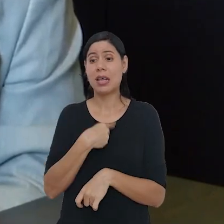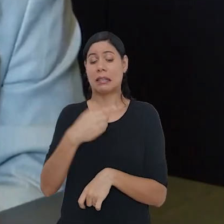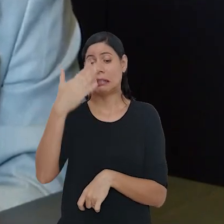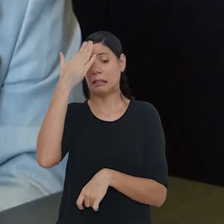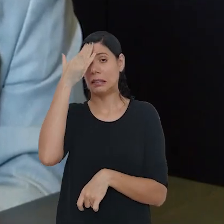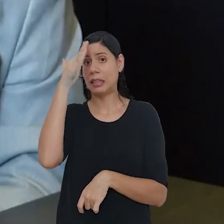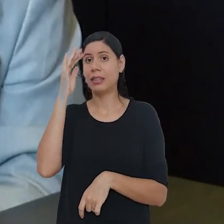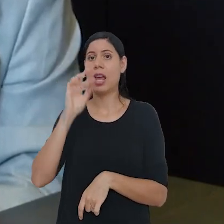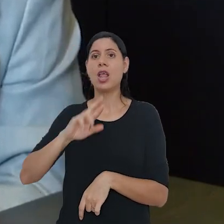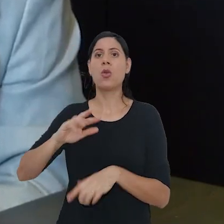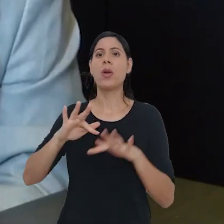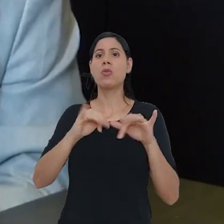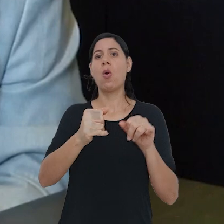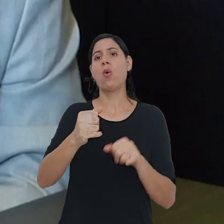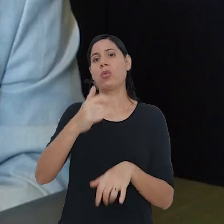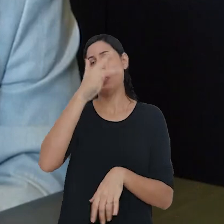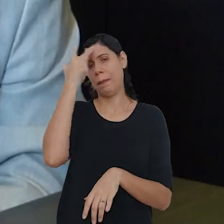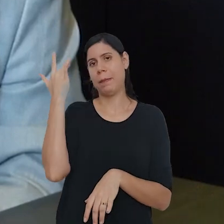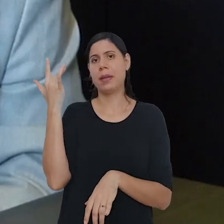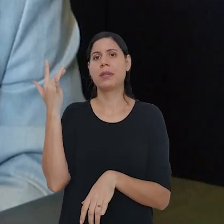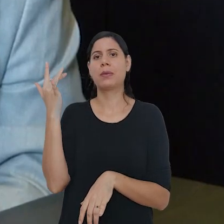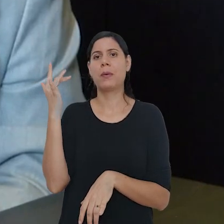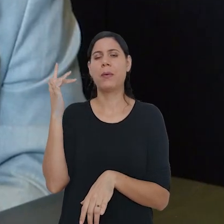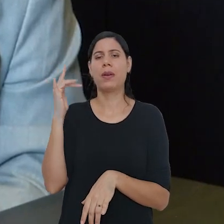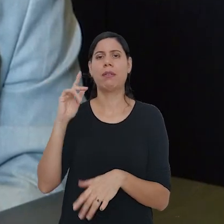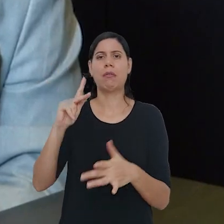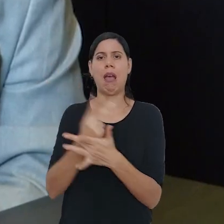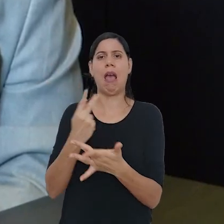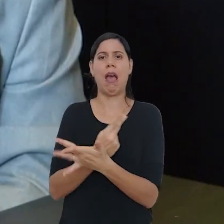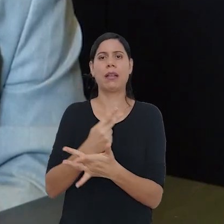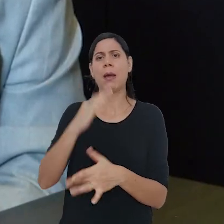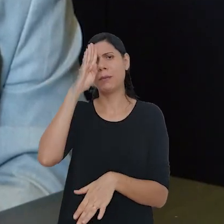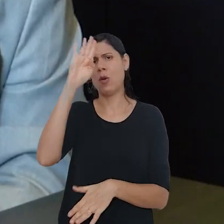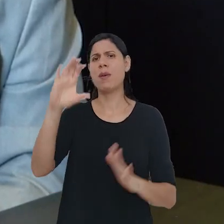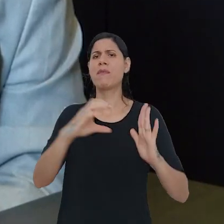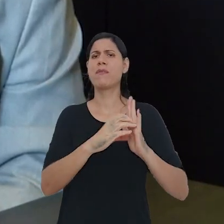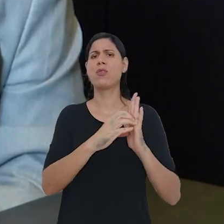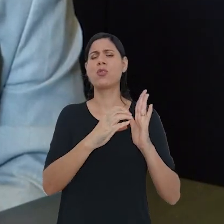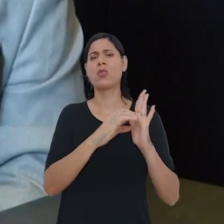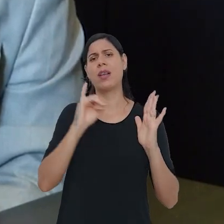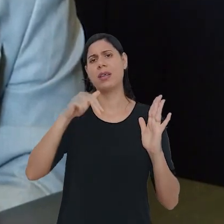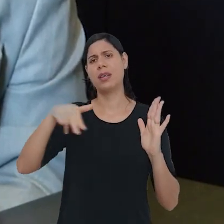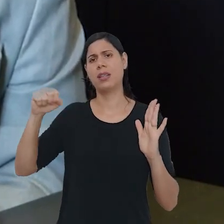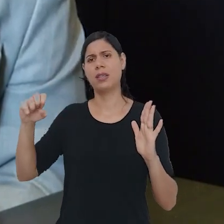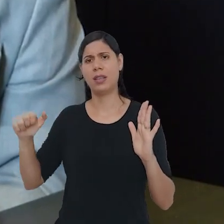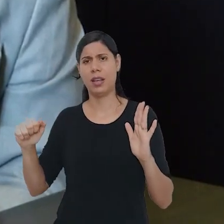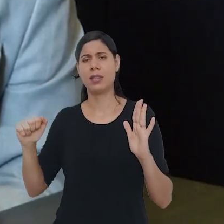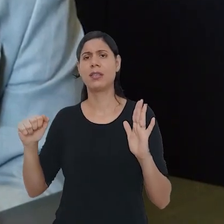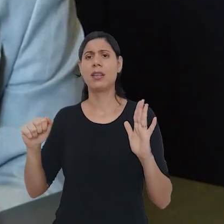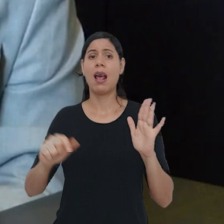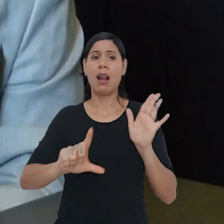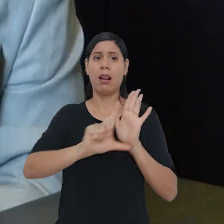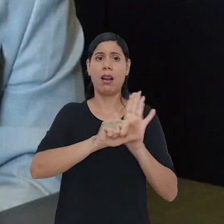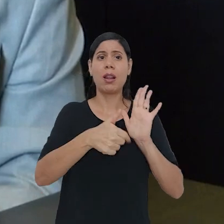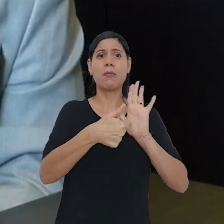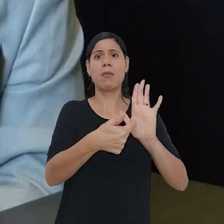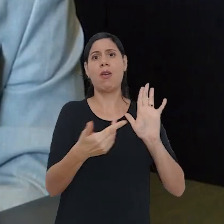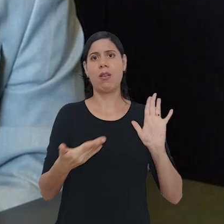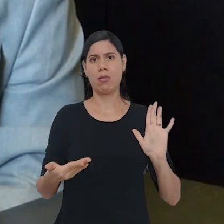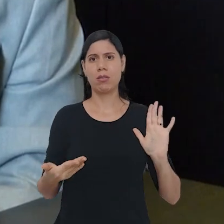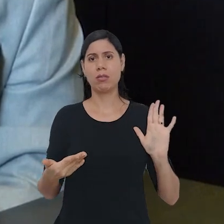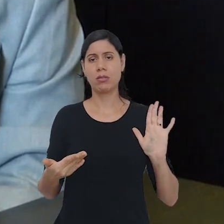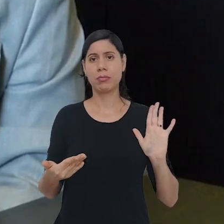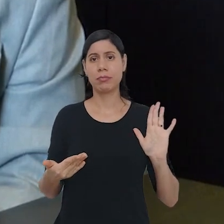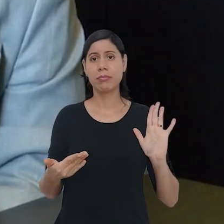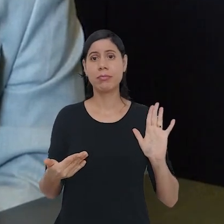e utilização de outro tipo de documentação também fraudada. Mas é importante nós não tratarmos os segurados do